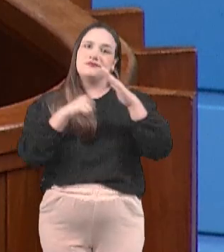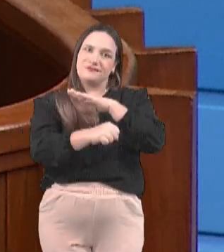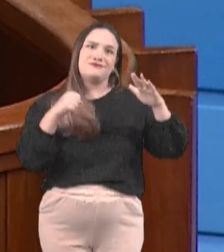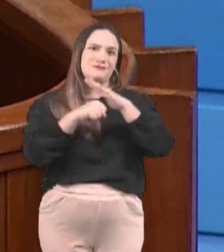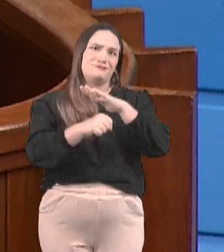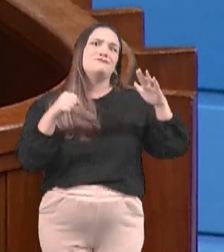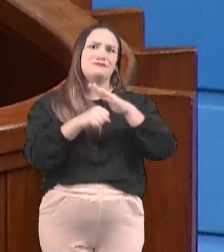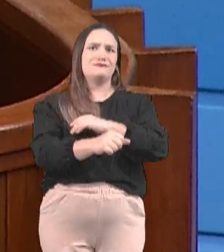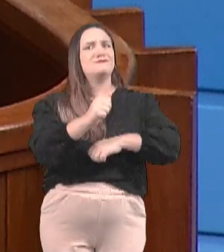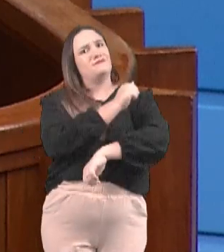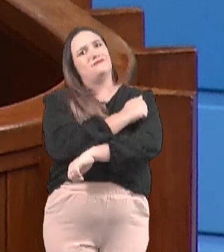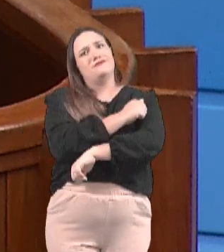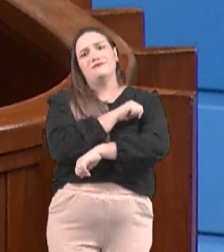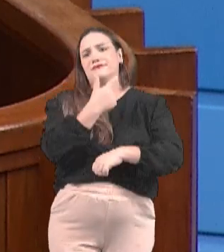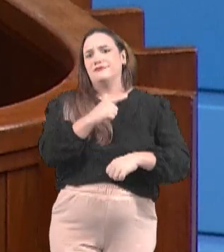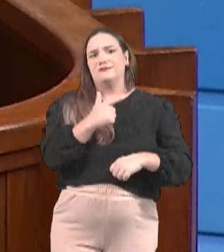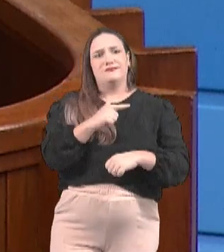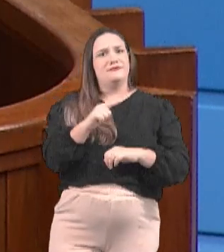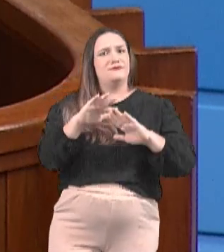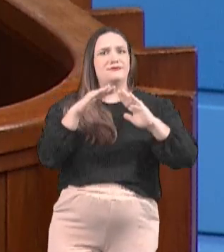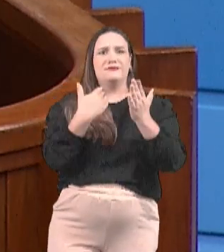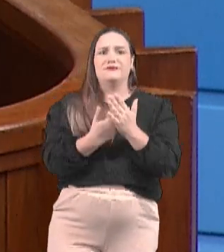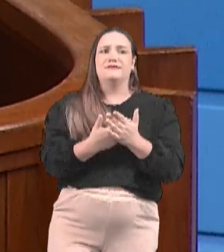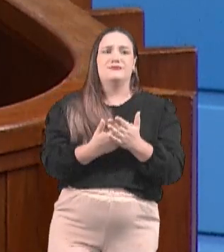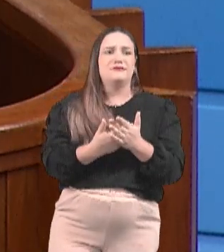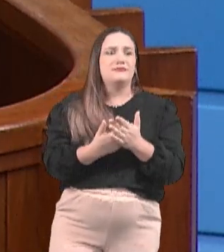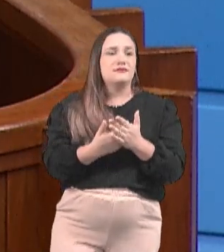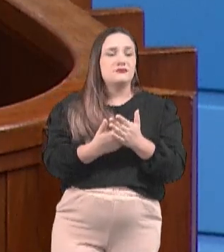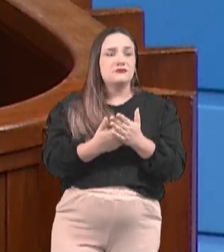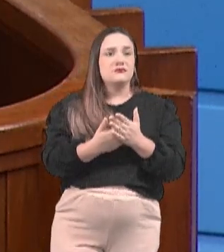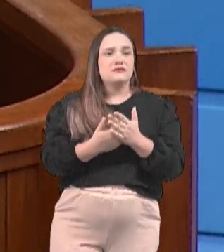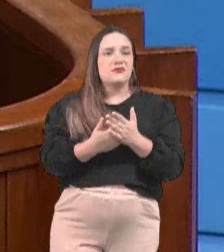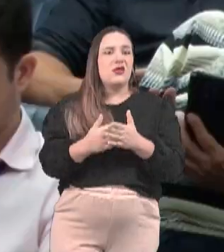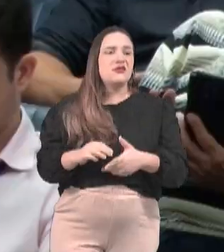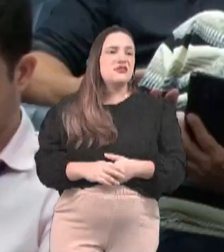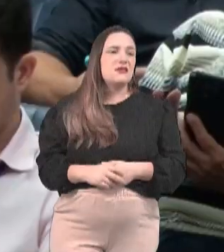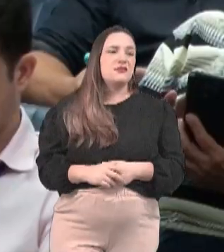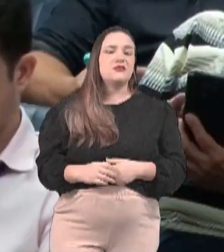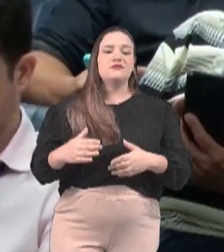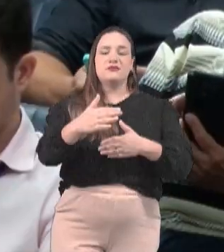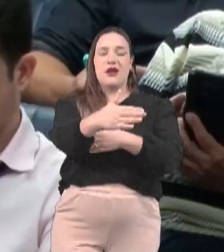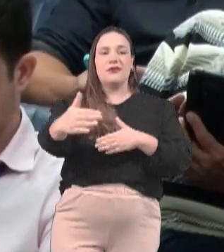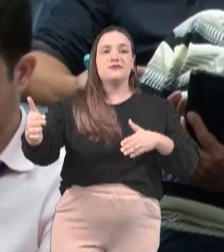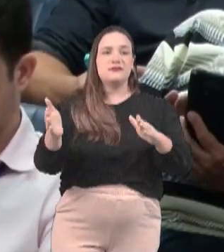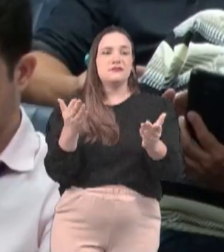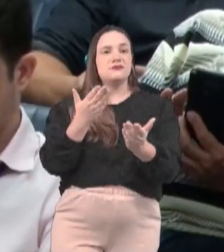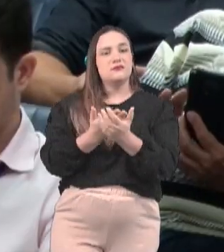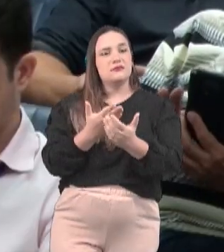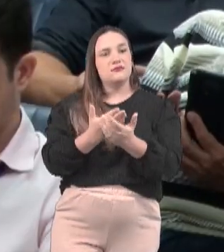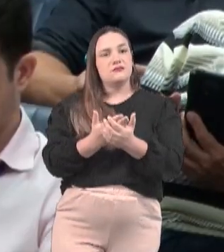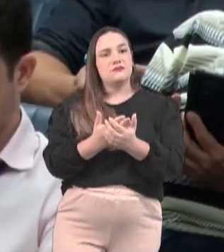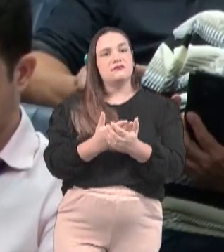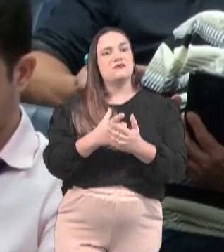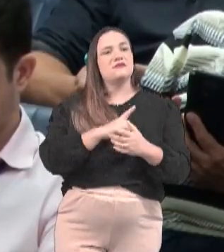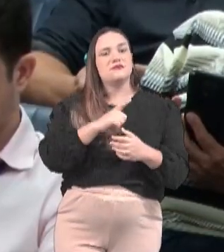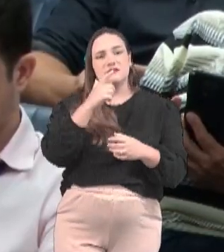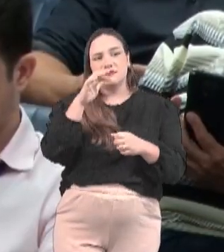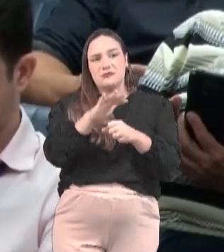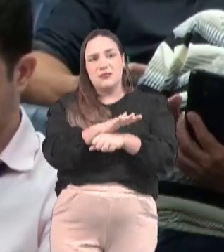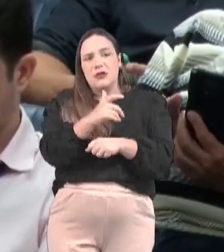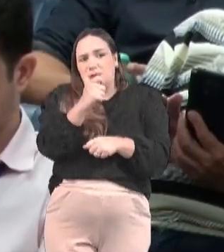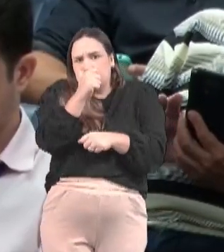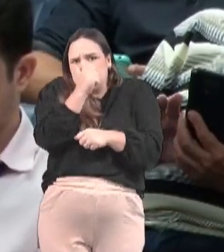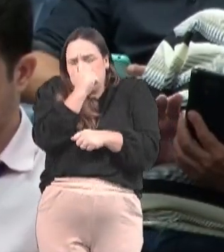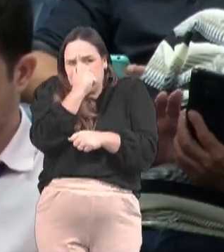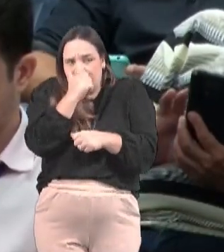de aula, com a falta de escolas, nós estamos verificando que há uma superlotação das salas